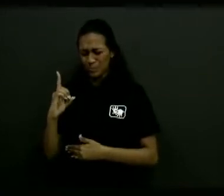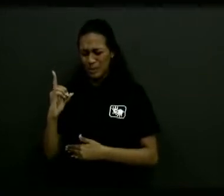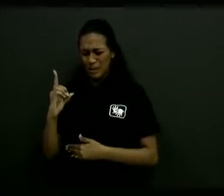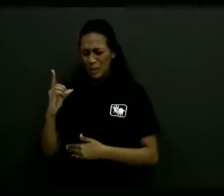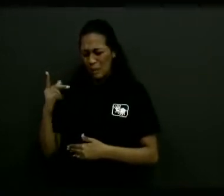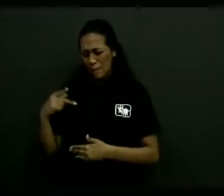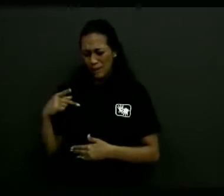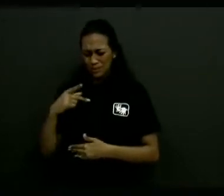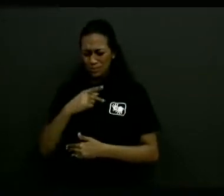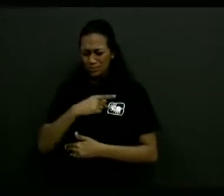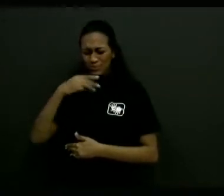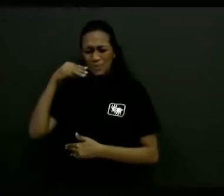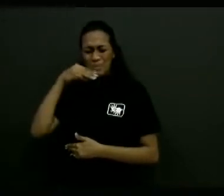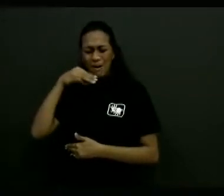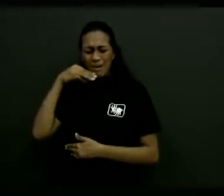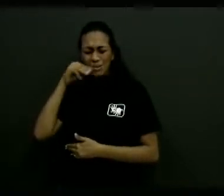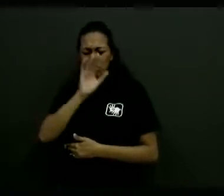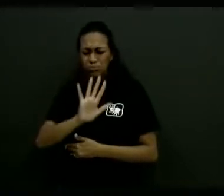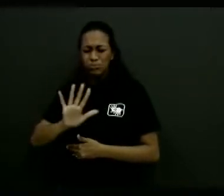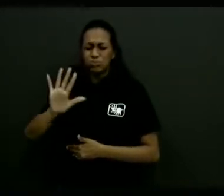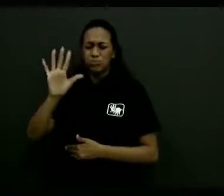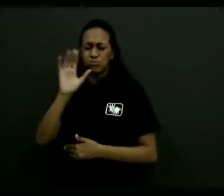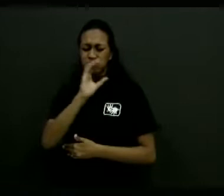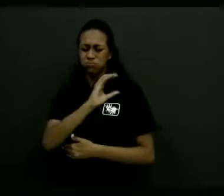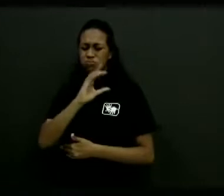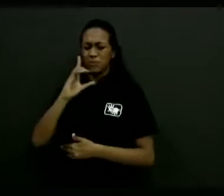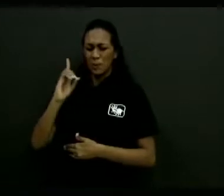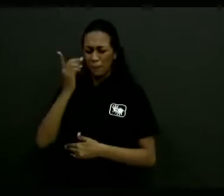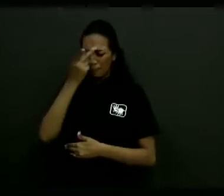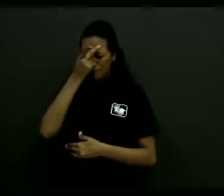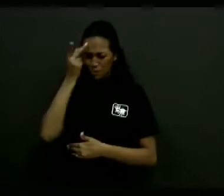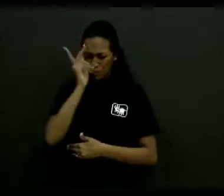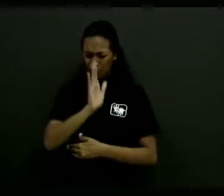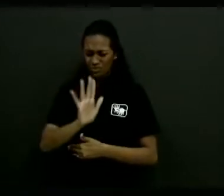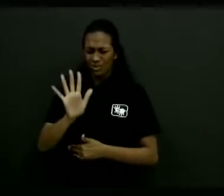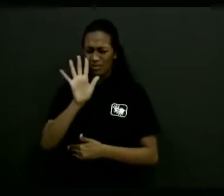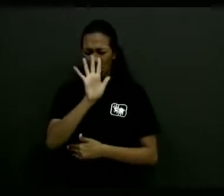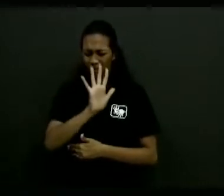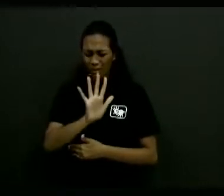pastor Marcos Soares, todos os coordenadores, todas as pessoas que estão